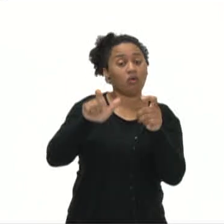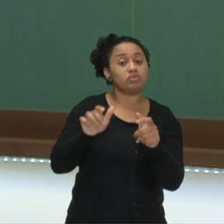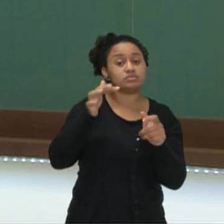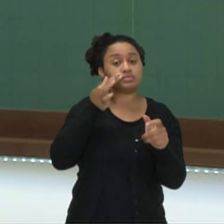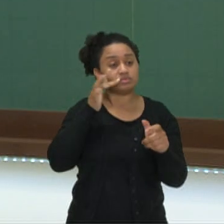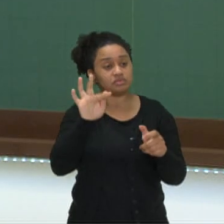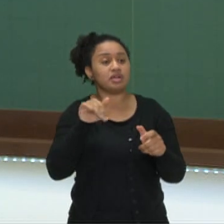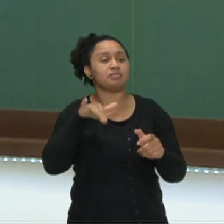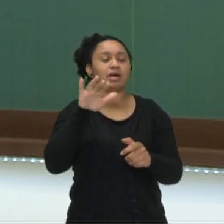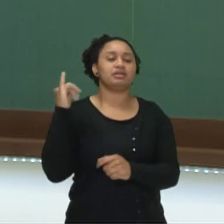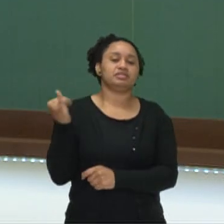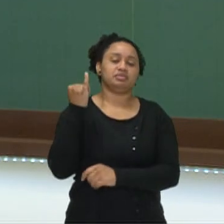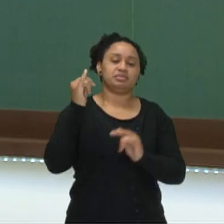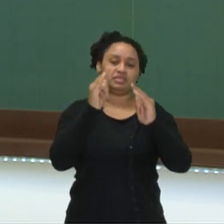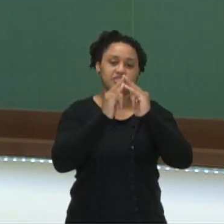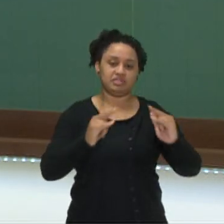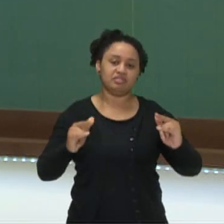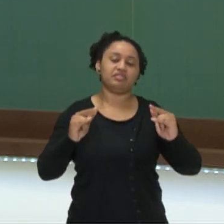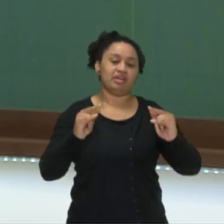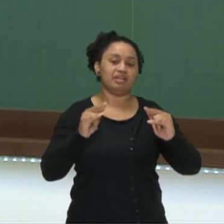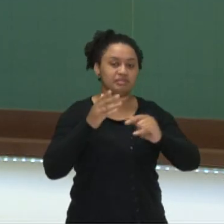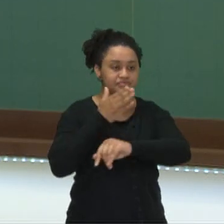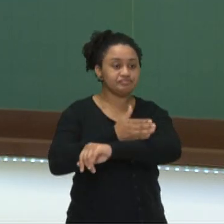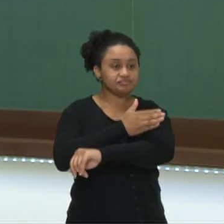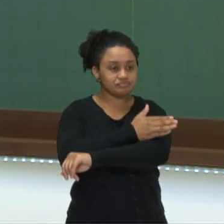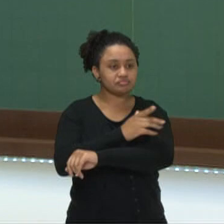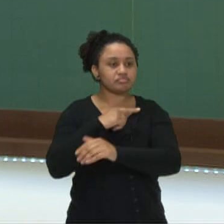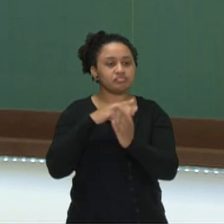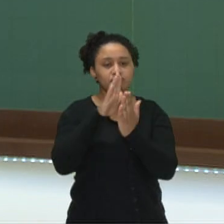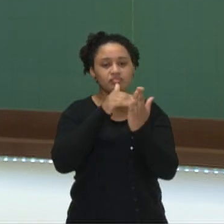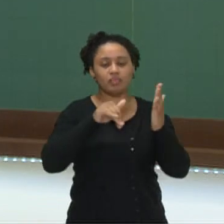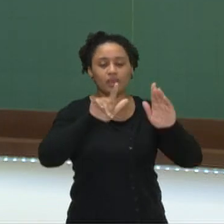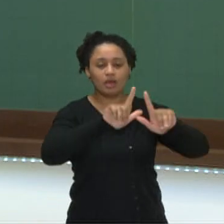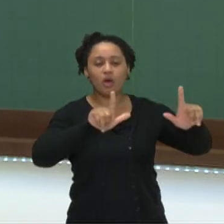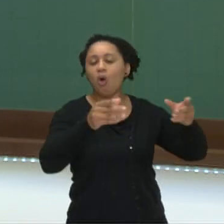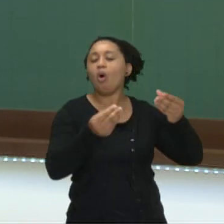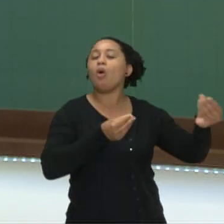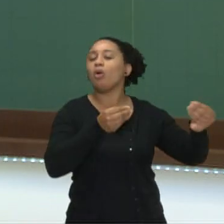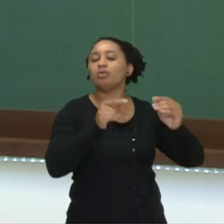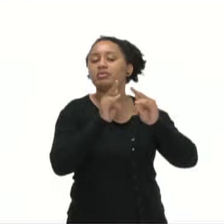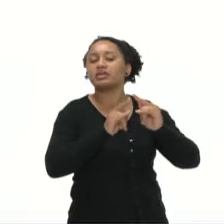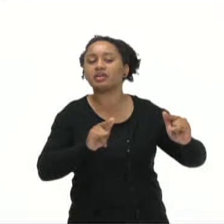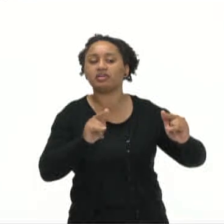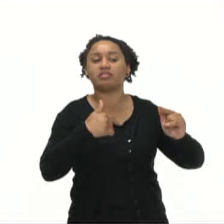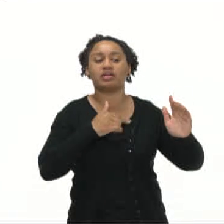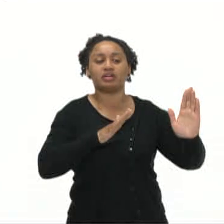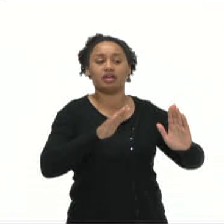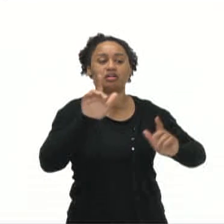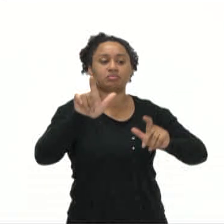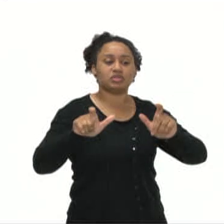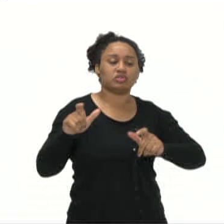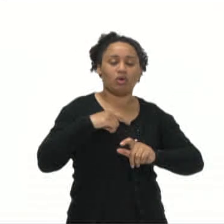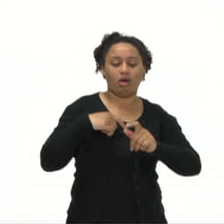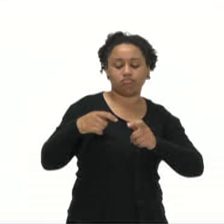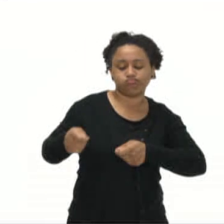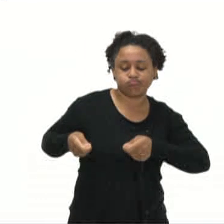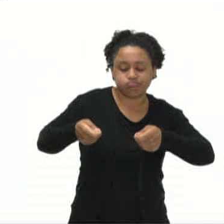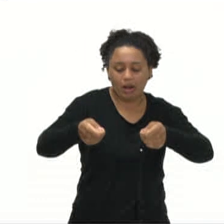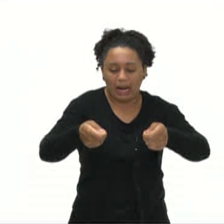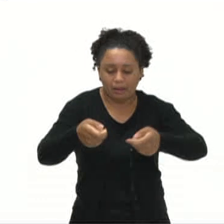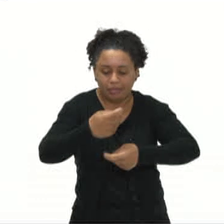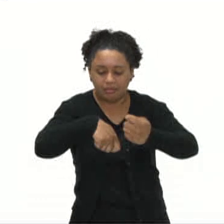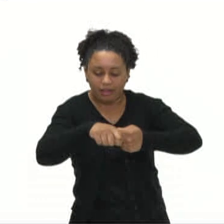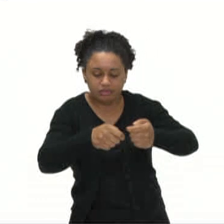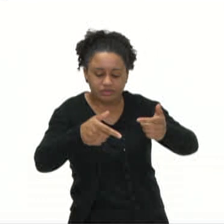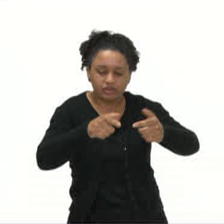importantes ali, feiras medievais. Aqui a gente tem uma pintura de como seria essa feira medieval, aqui o pessoal trazendo mercadoria,